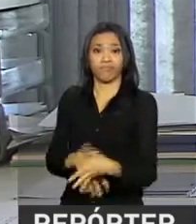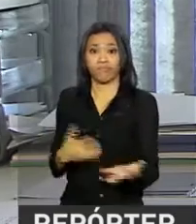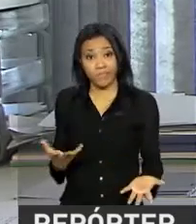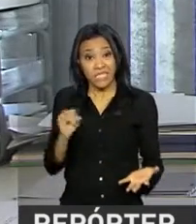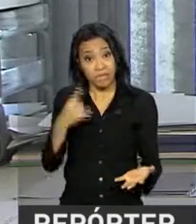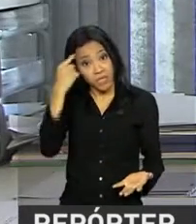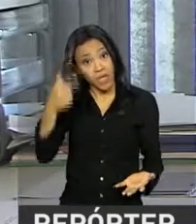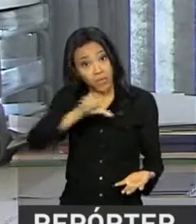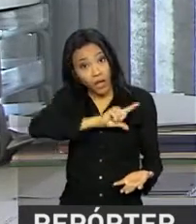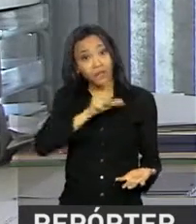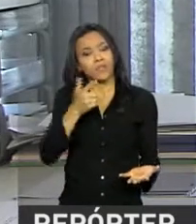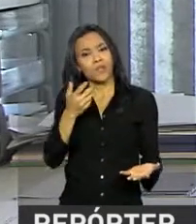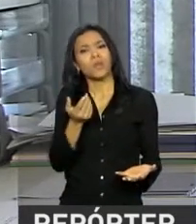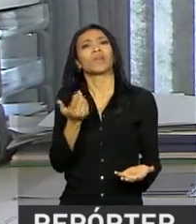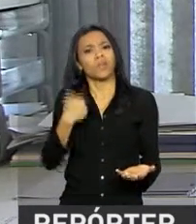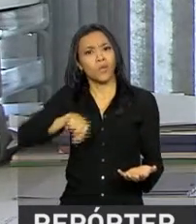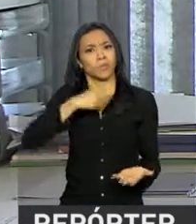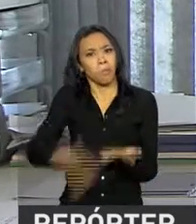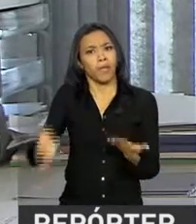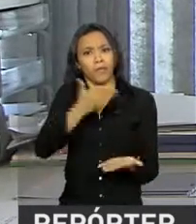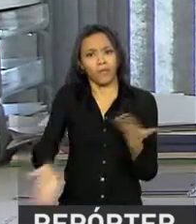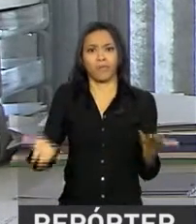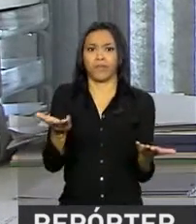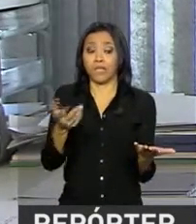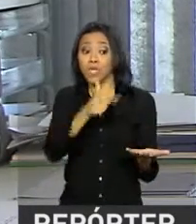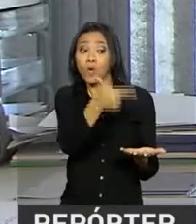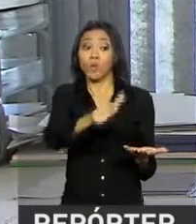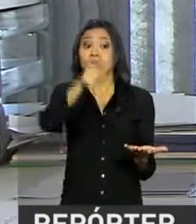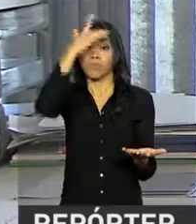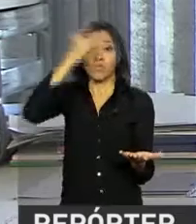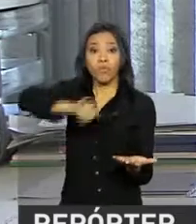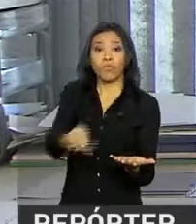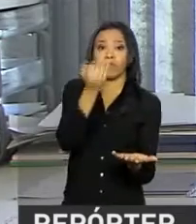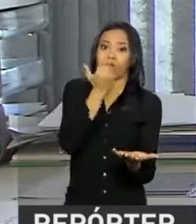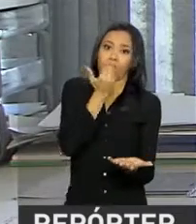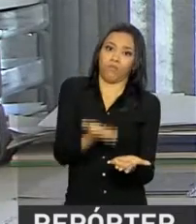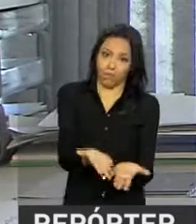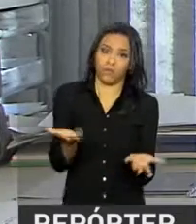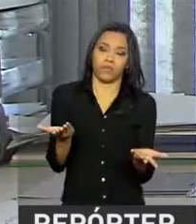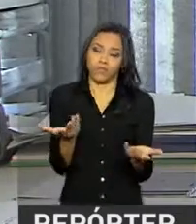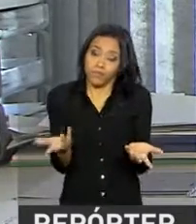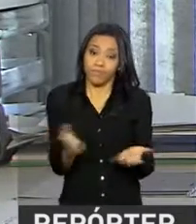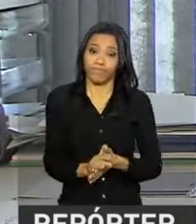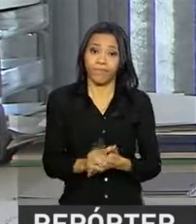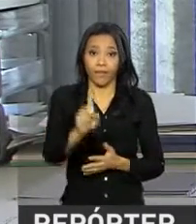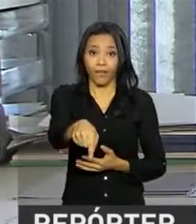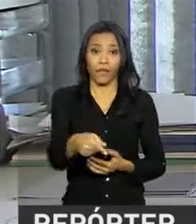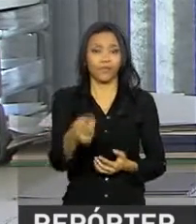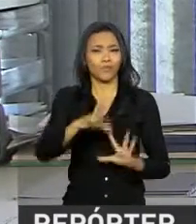em tudo quanto que a gente está desperdiçando e quantas pessoas poderiam se aproveitar aproveitar esses alimentos então na realidade